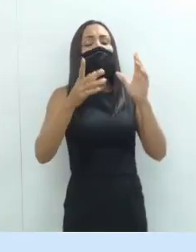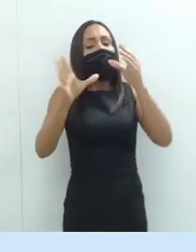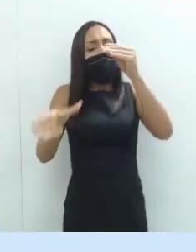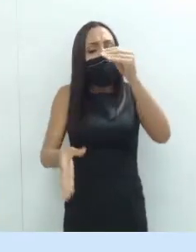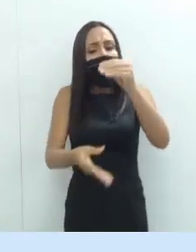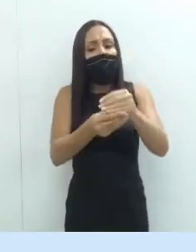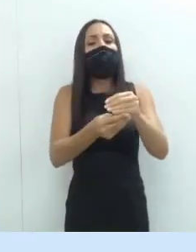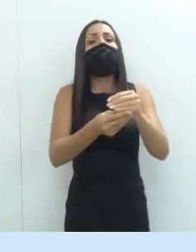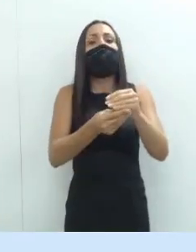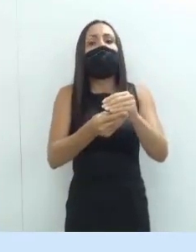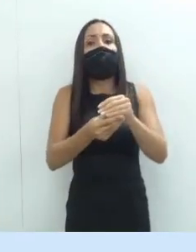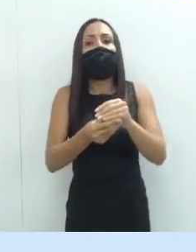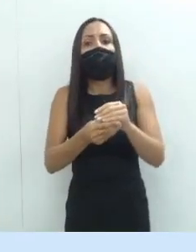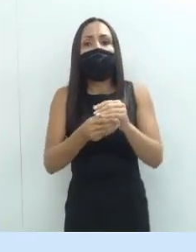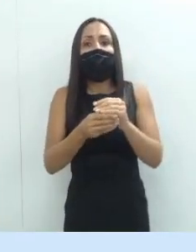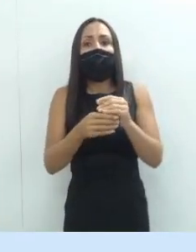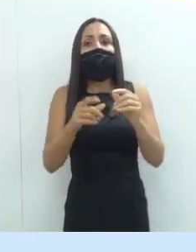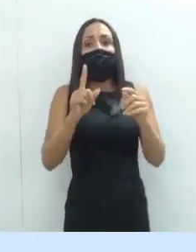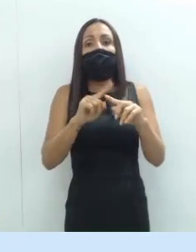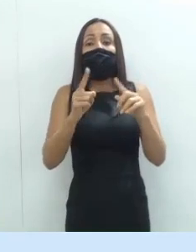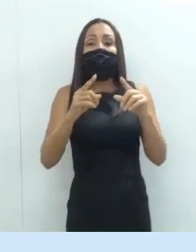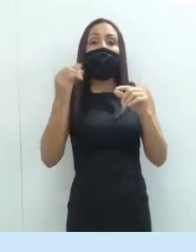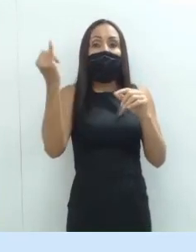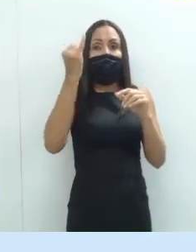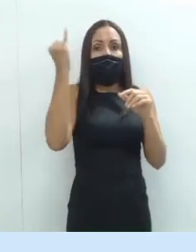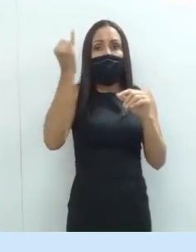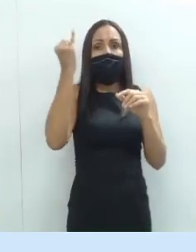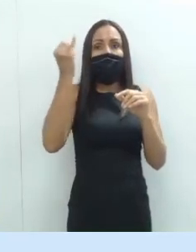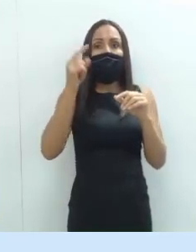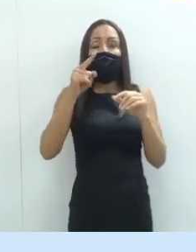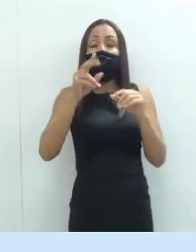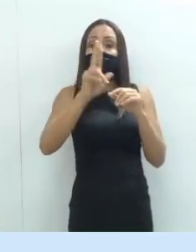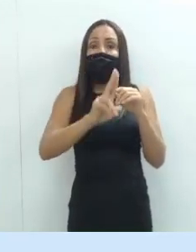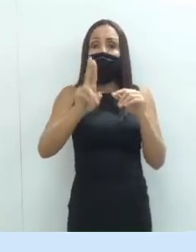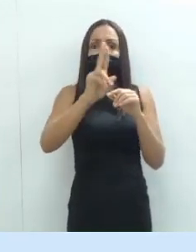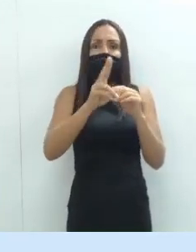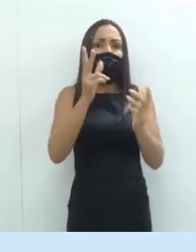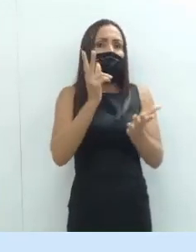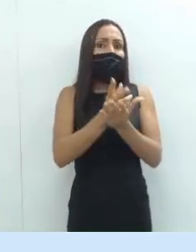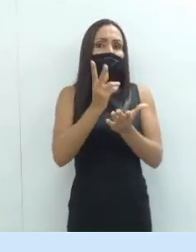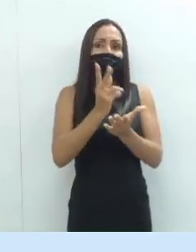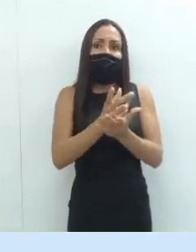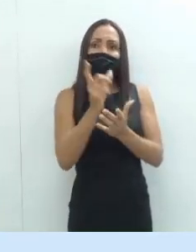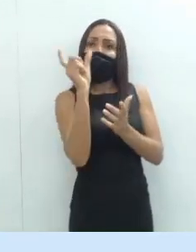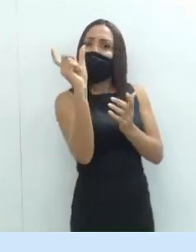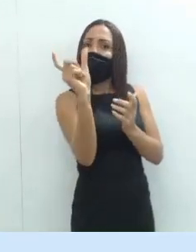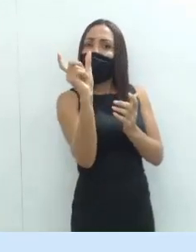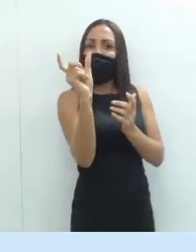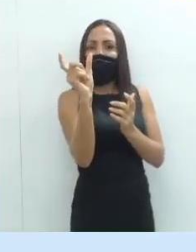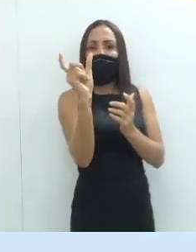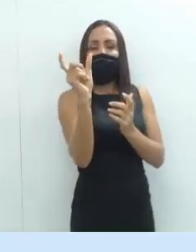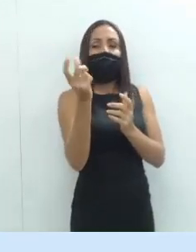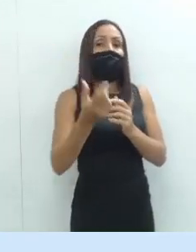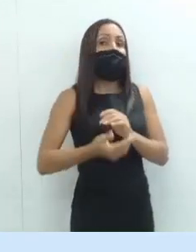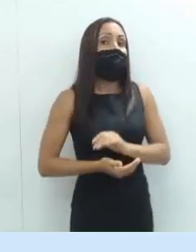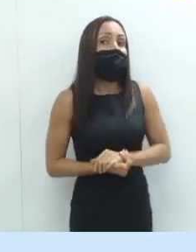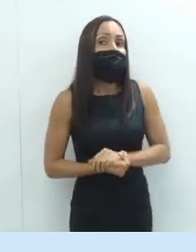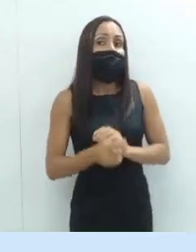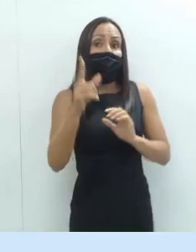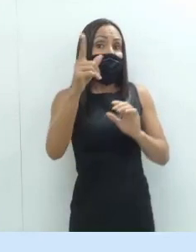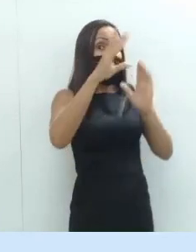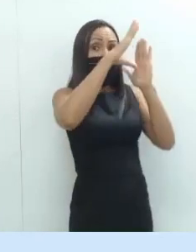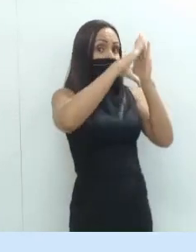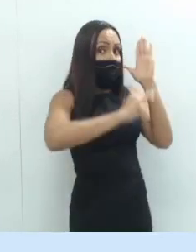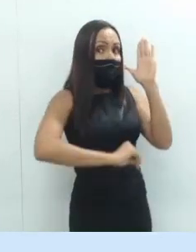resumo, na sua síntese, mas é importante que você não use as mesmas palavras, ou seja, que você não